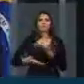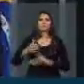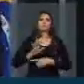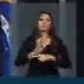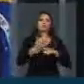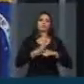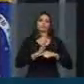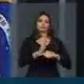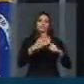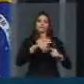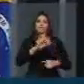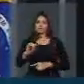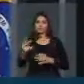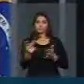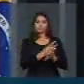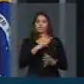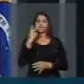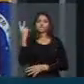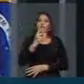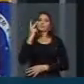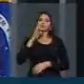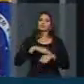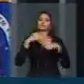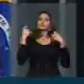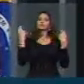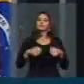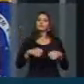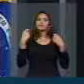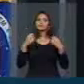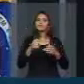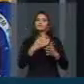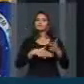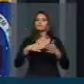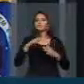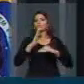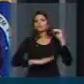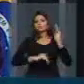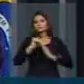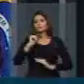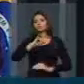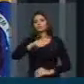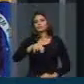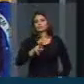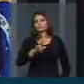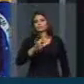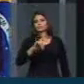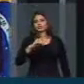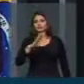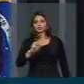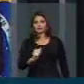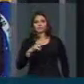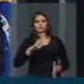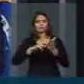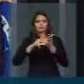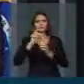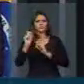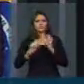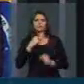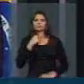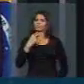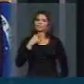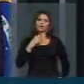qual ocorrerá a valorização necessária de todas as profissões jurídicas. O que significa que eu não posso